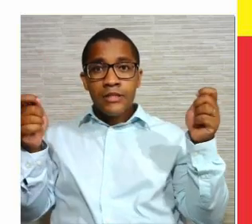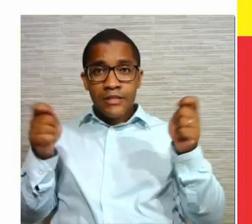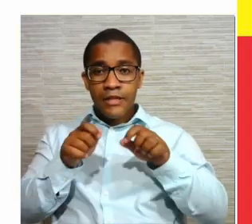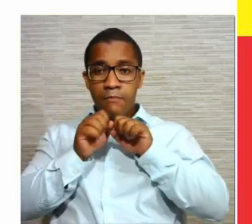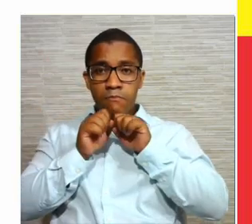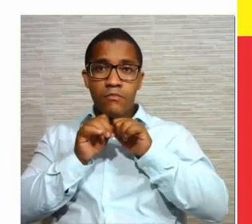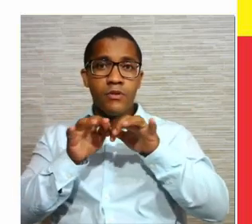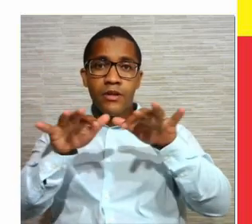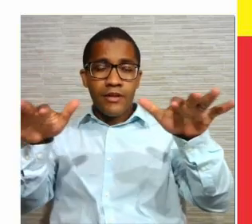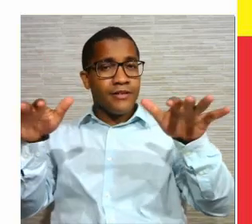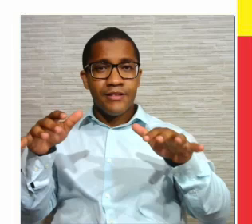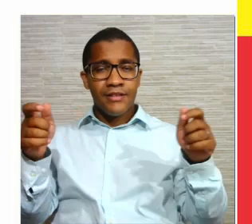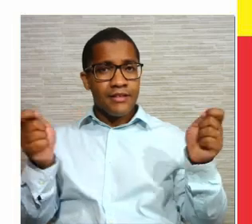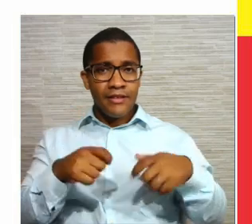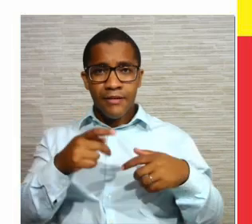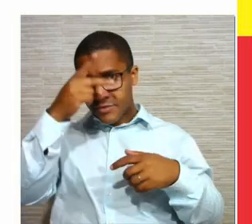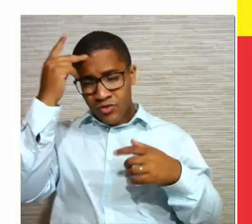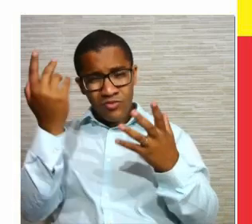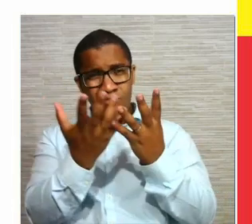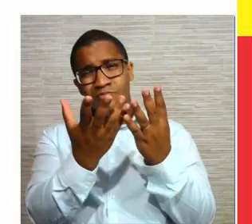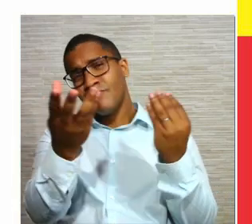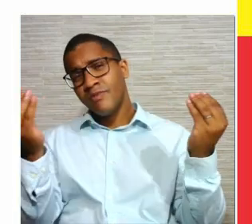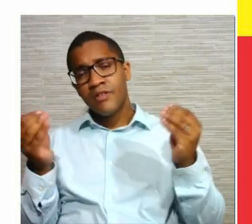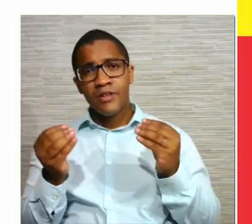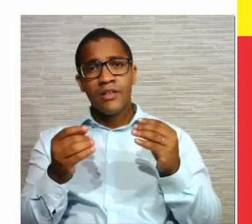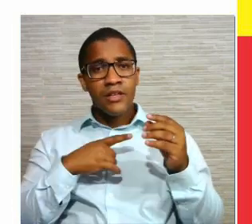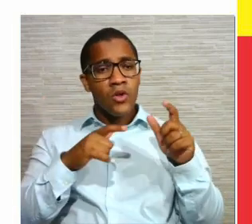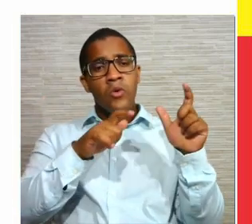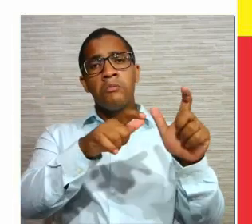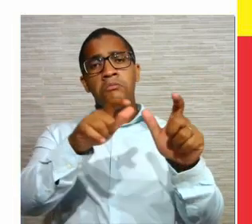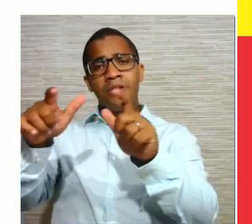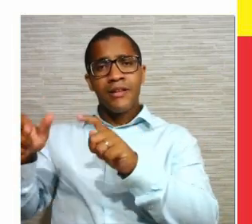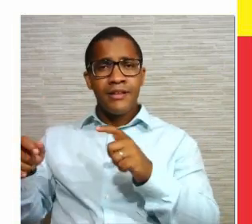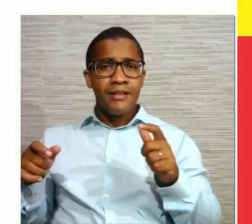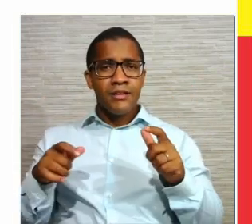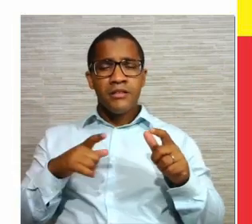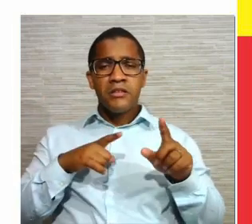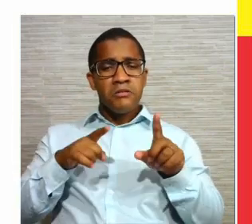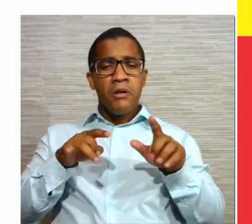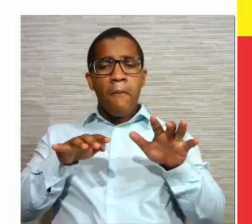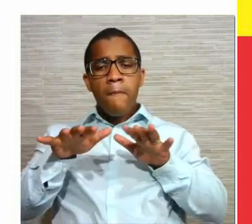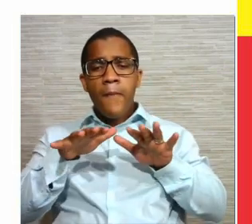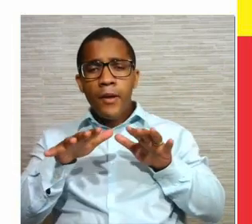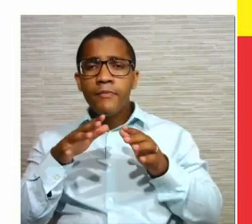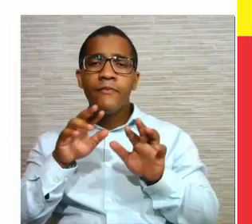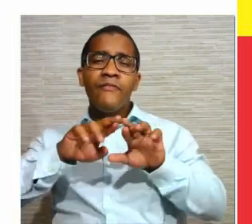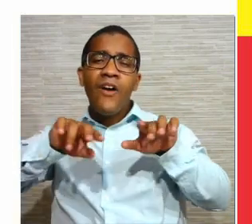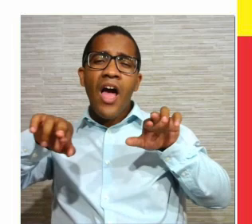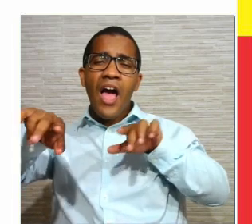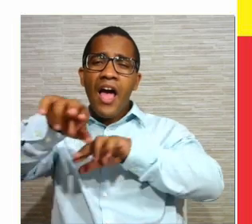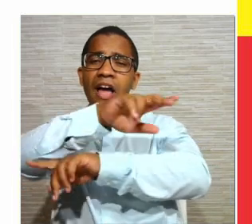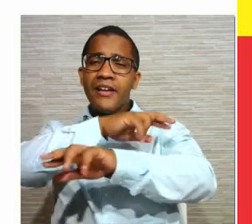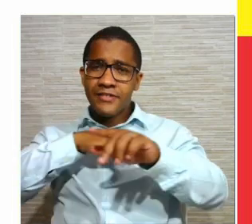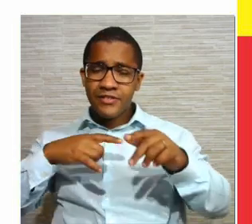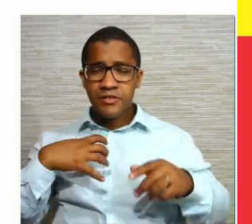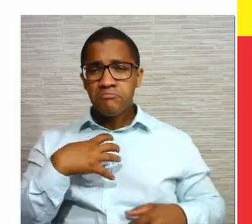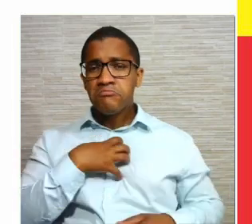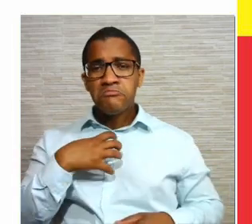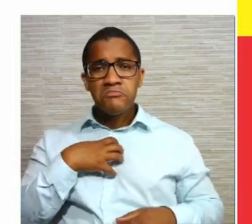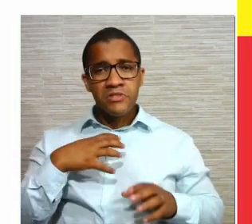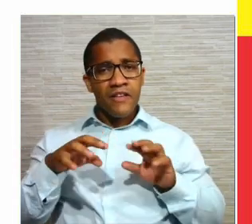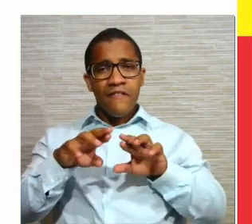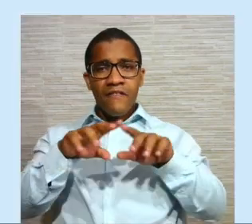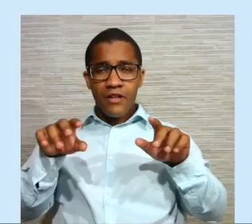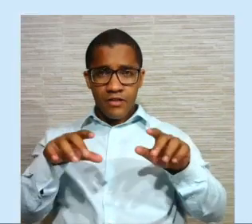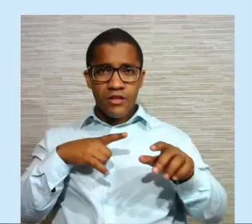massificado. Então ela é muito democrática, então ela vai estar em vários lugares, em vários ritmos, né? E sim, em vários gostos, né? A